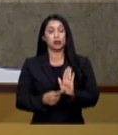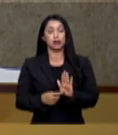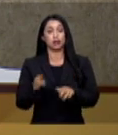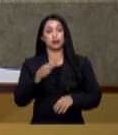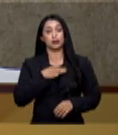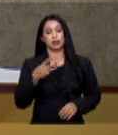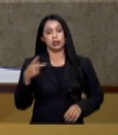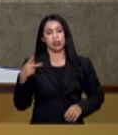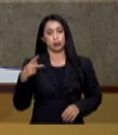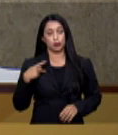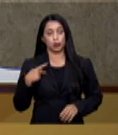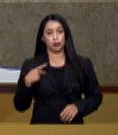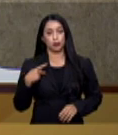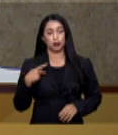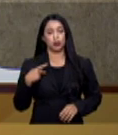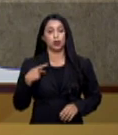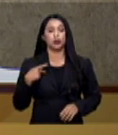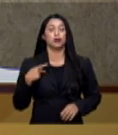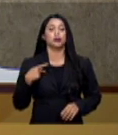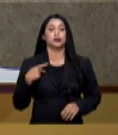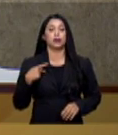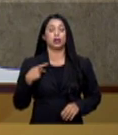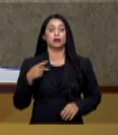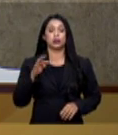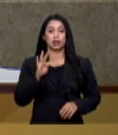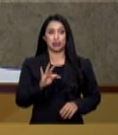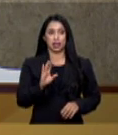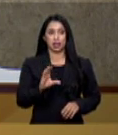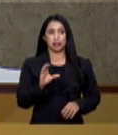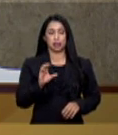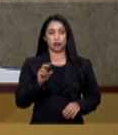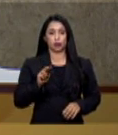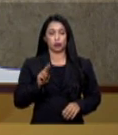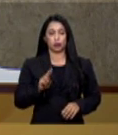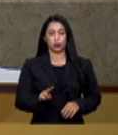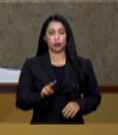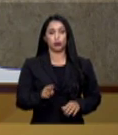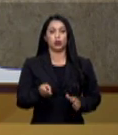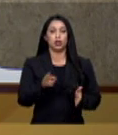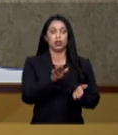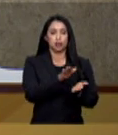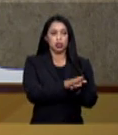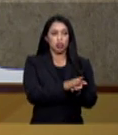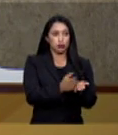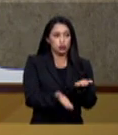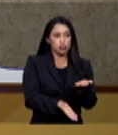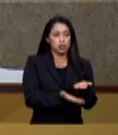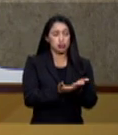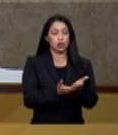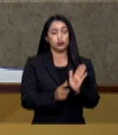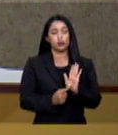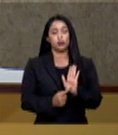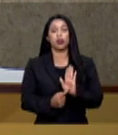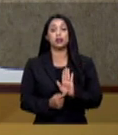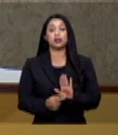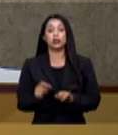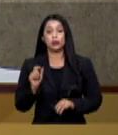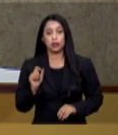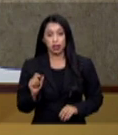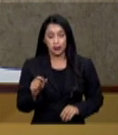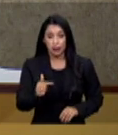Ministério Público de Contas, pelo Tribunal de Contas, juntado aos autos, pelo SINDI Públicos, revela que